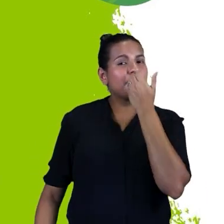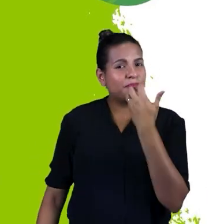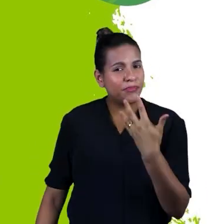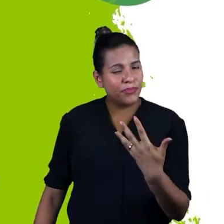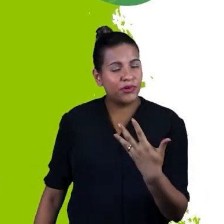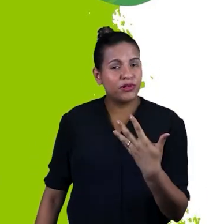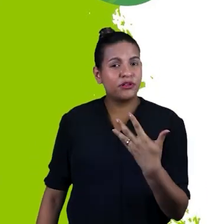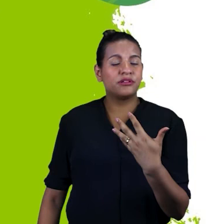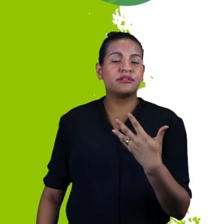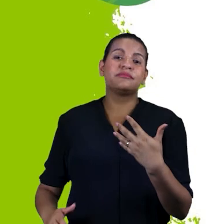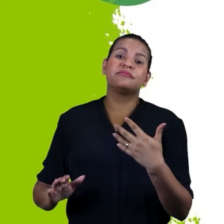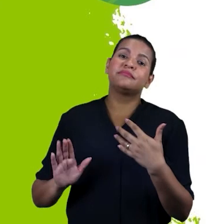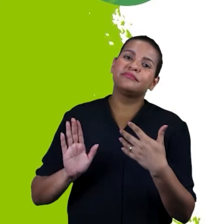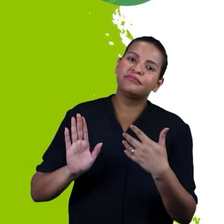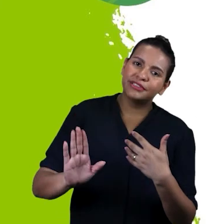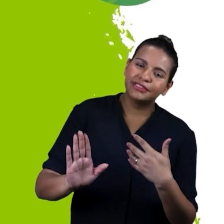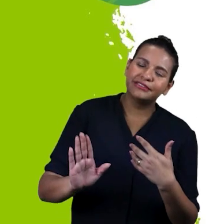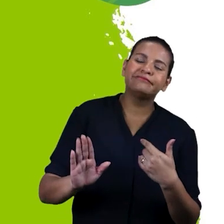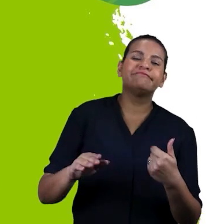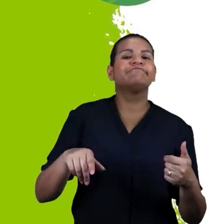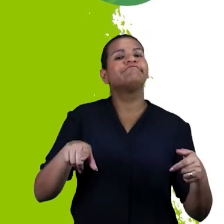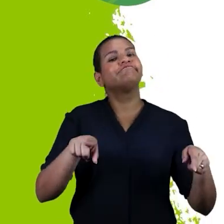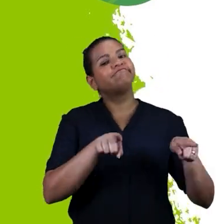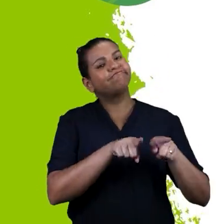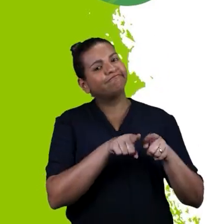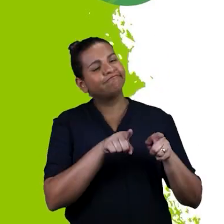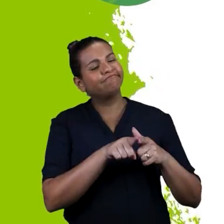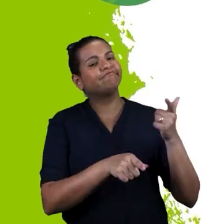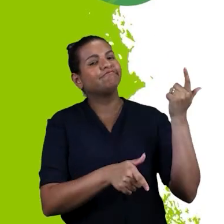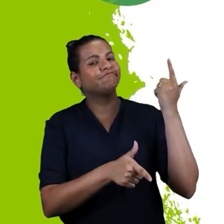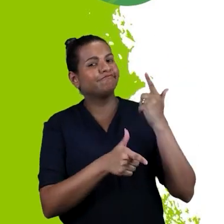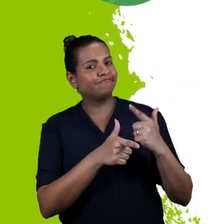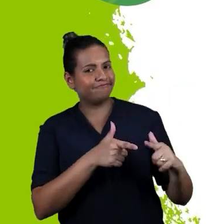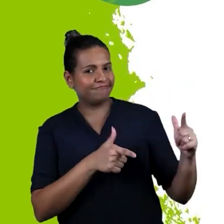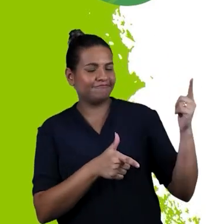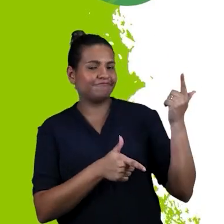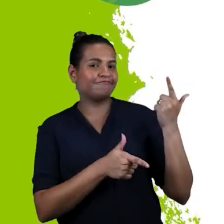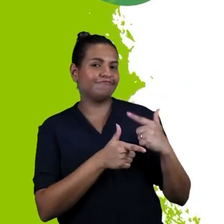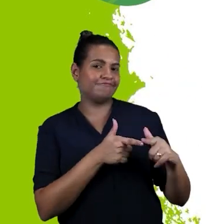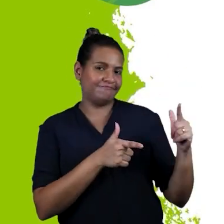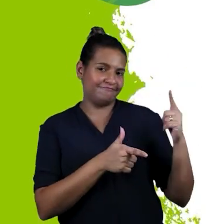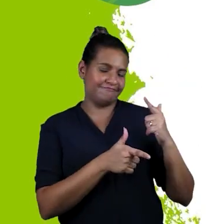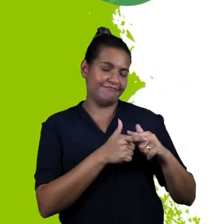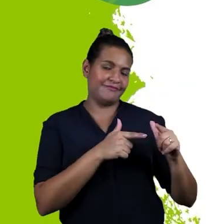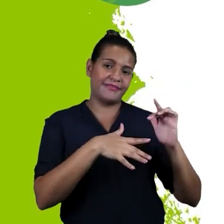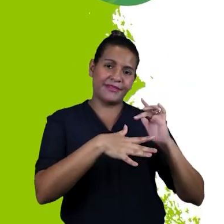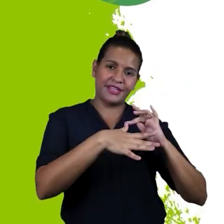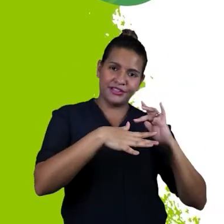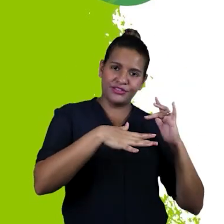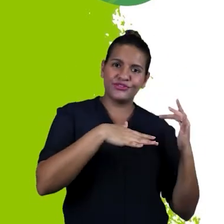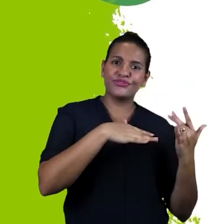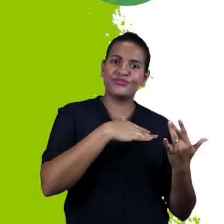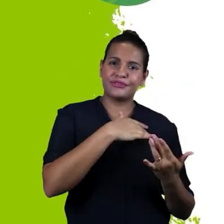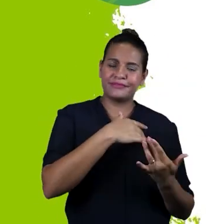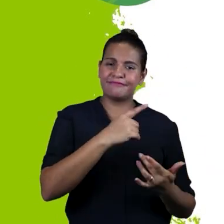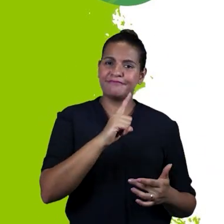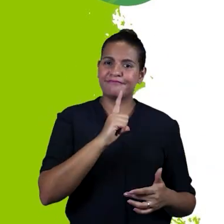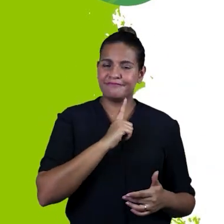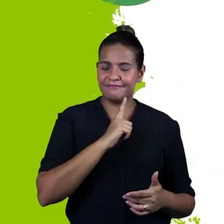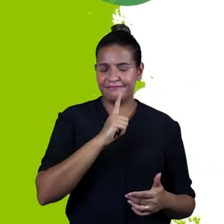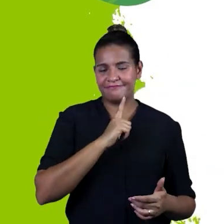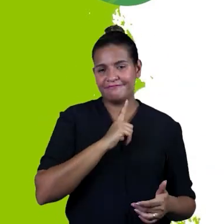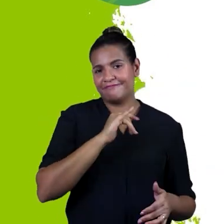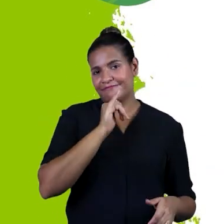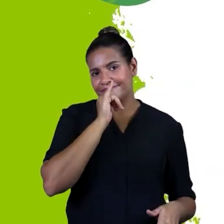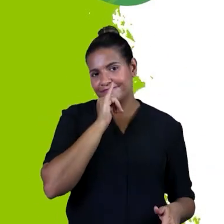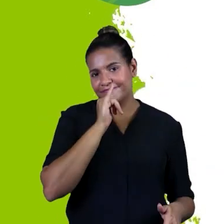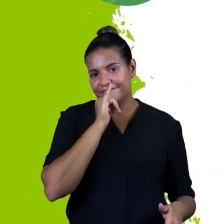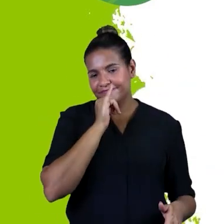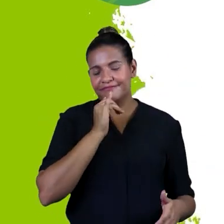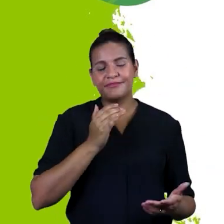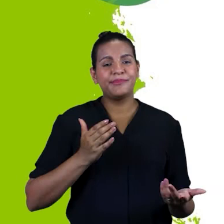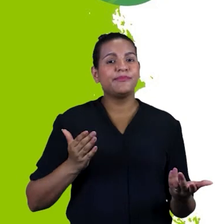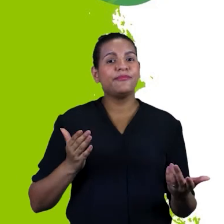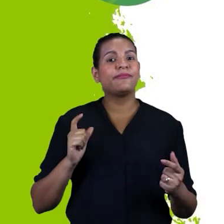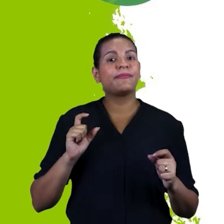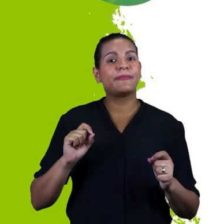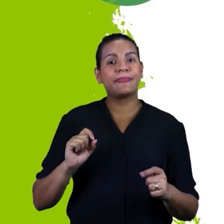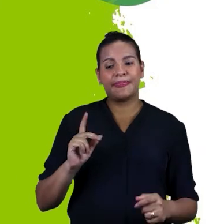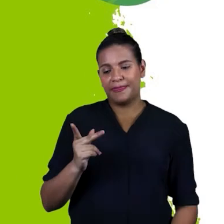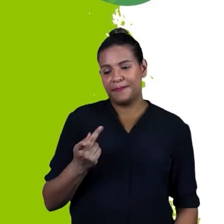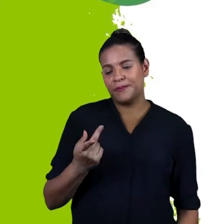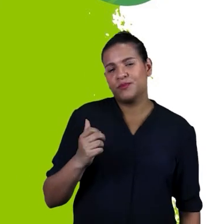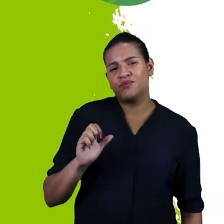disso, a gente gera muitas coisas boas, mas a gente também gera outros problemas nas redes